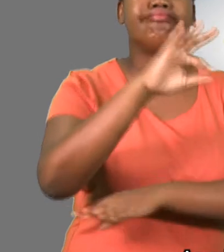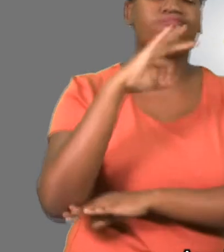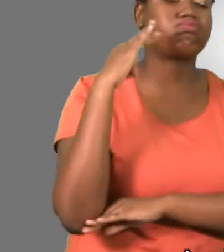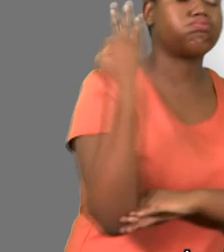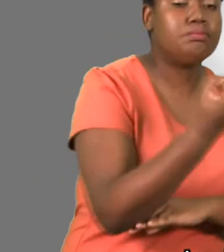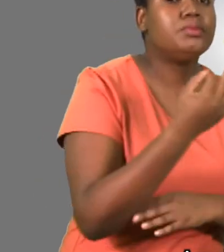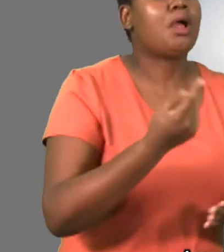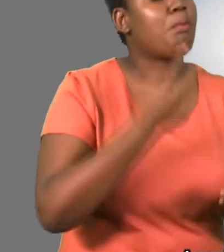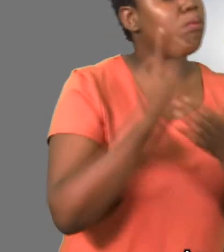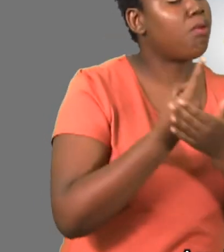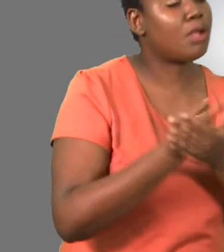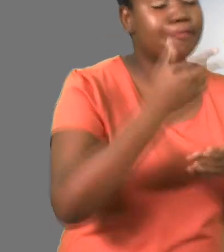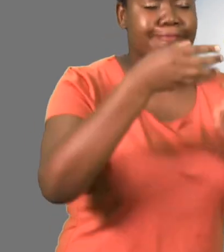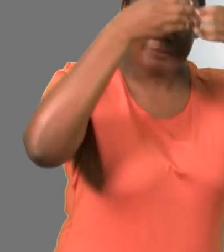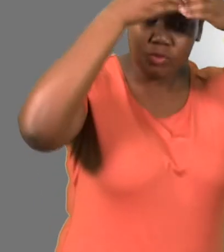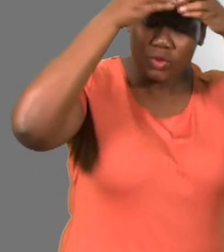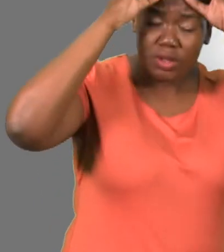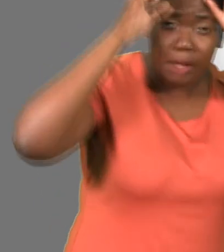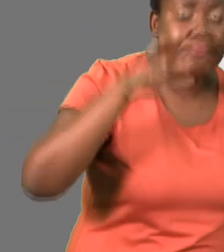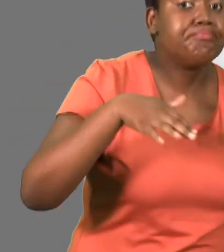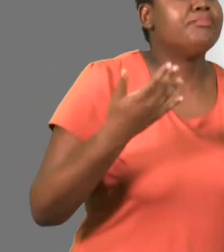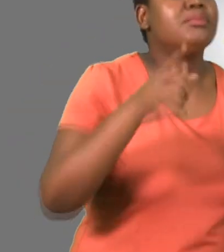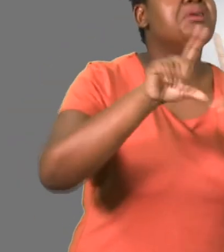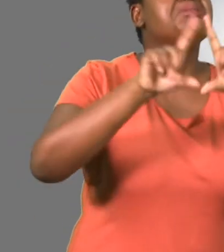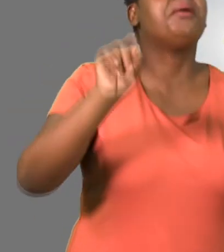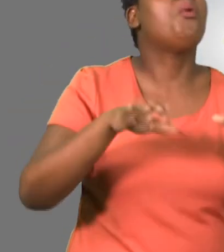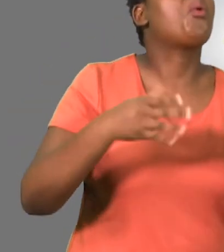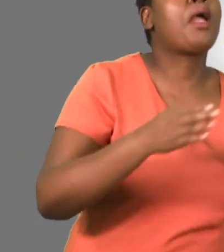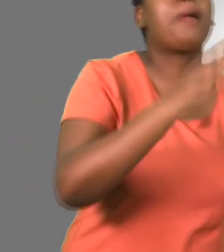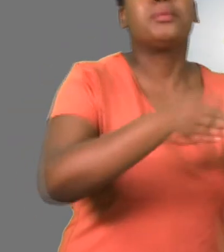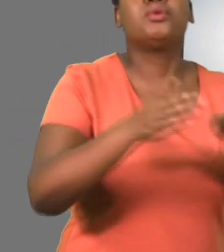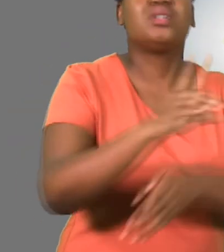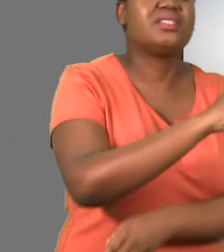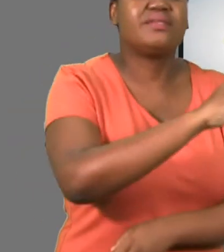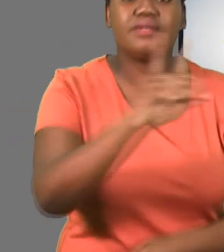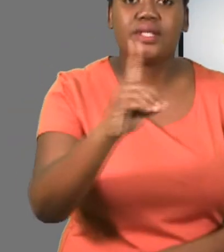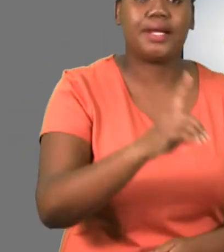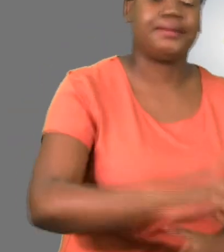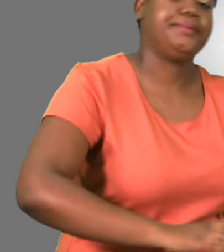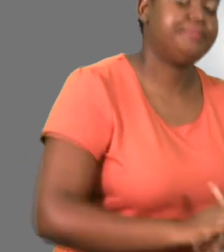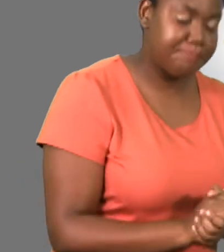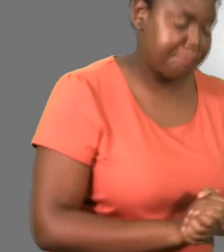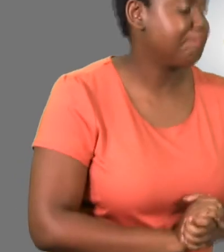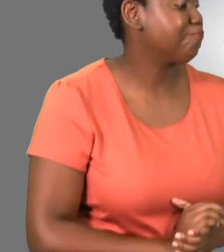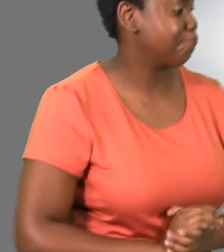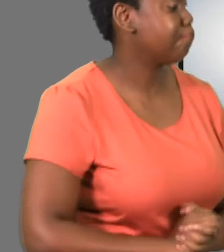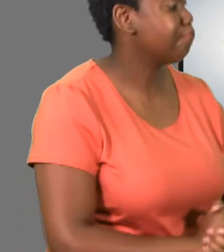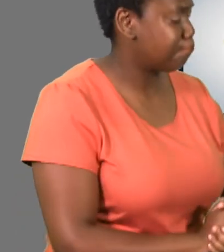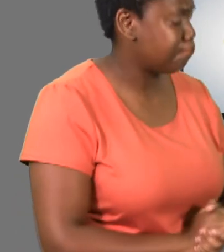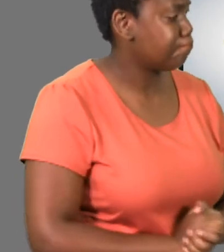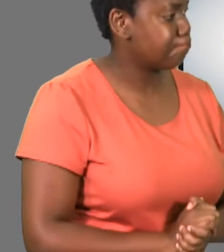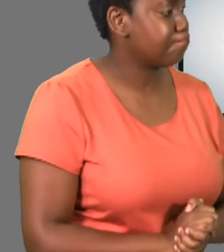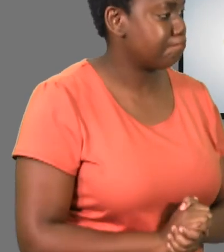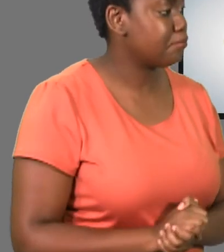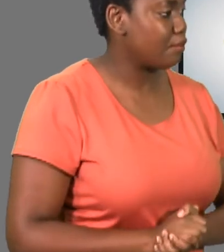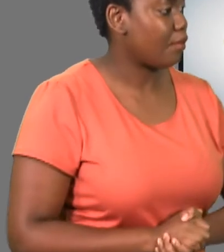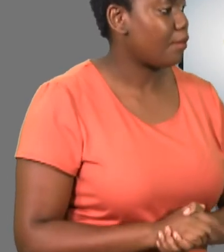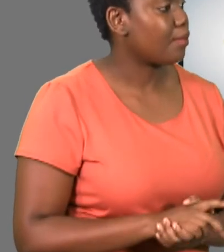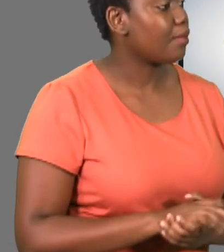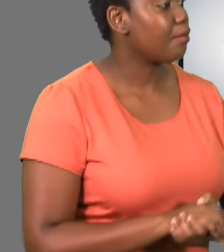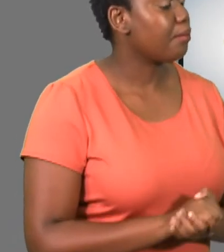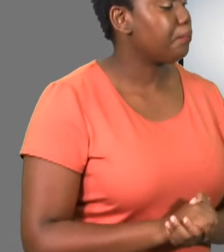tiveram uma capacitação sobre a convenção das pessoas com deficiência. O objetivo é conhecer